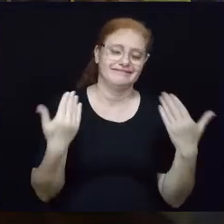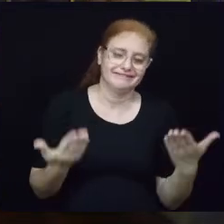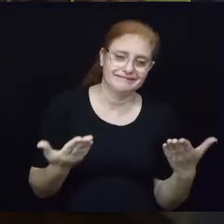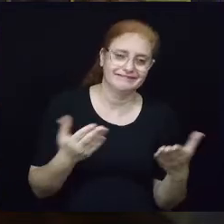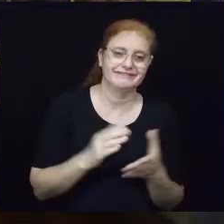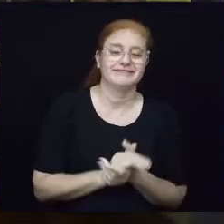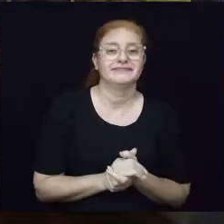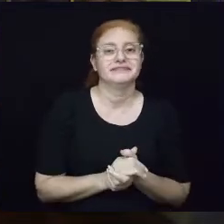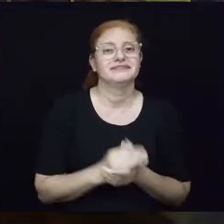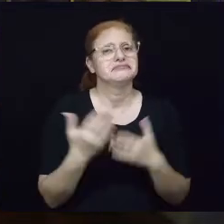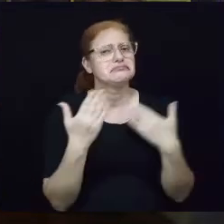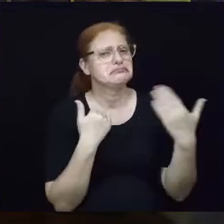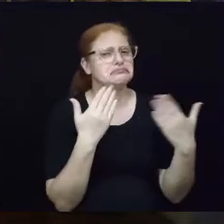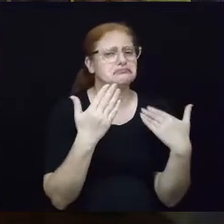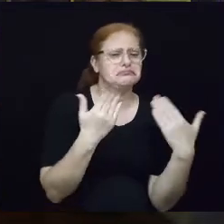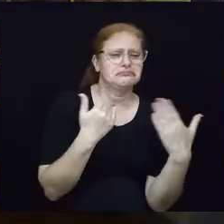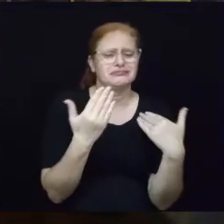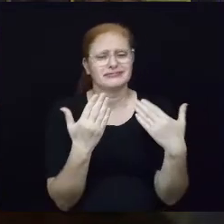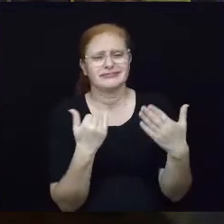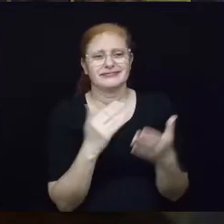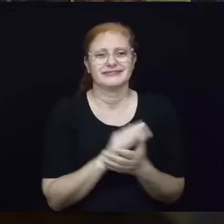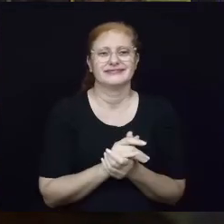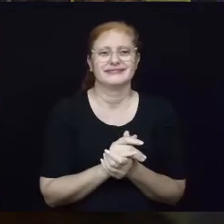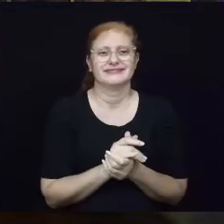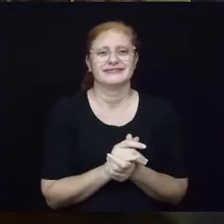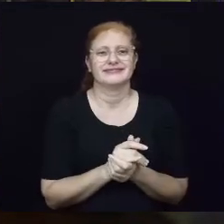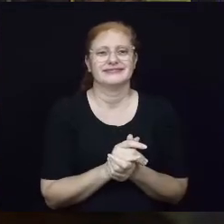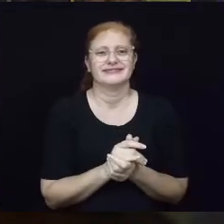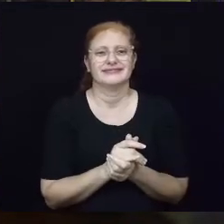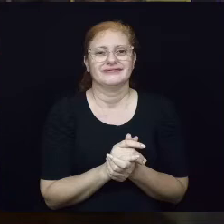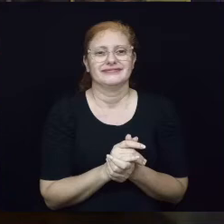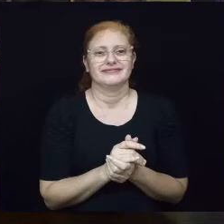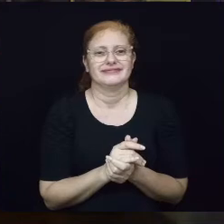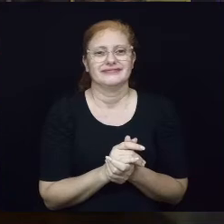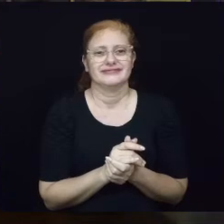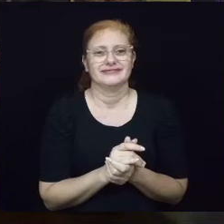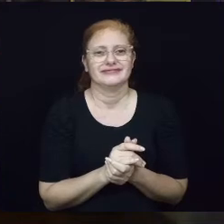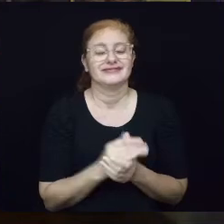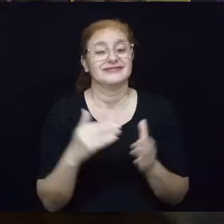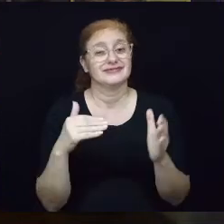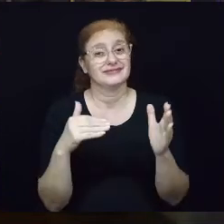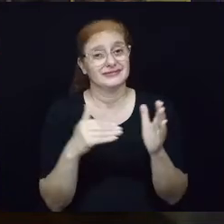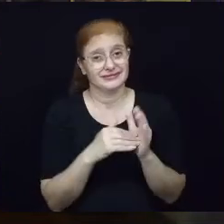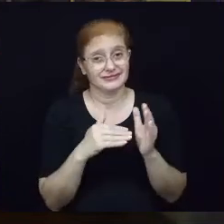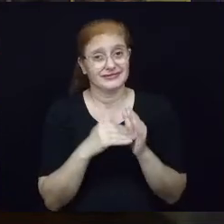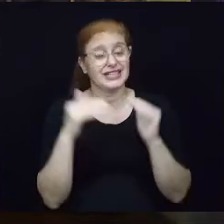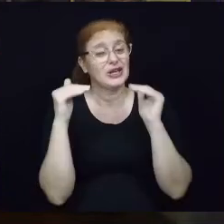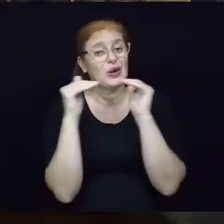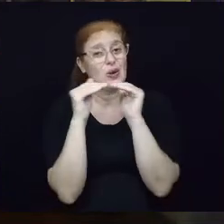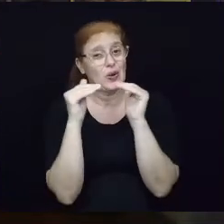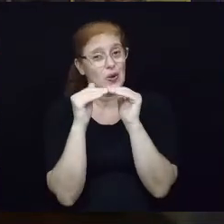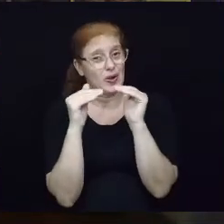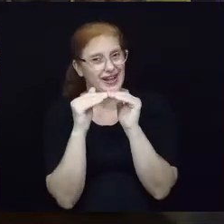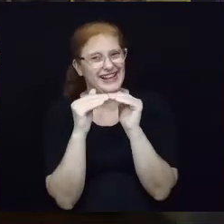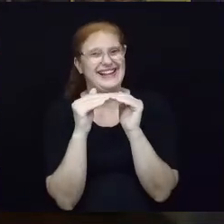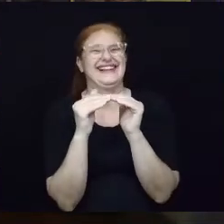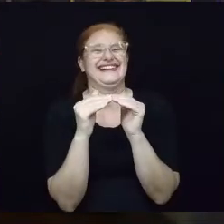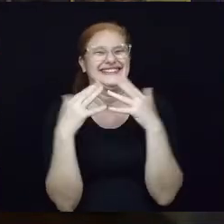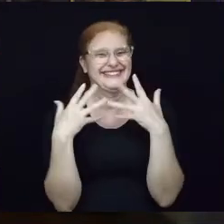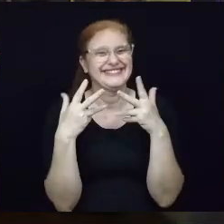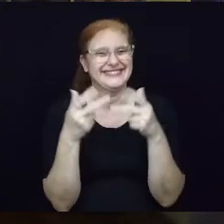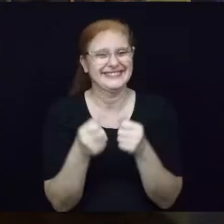foi, a gente conversa, né? E vai chegando num ponto onde